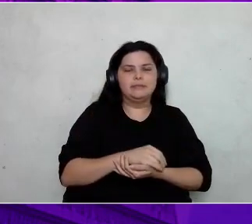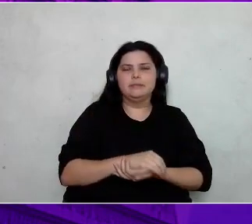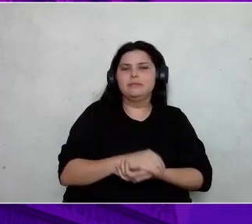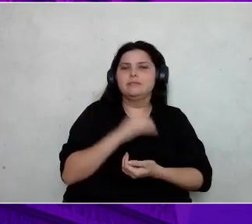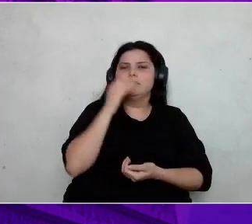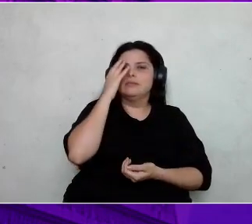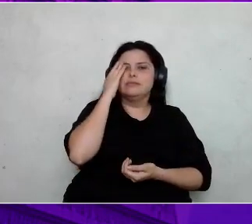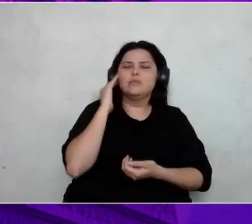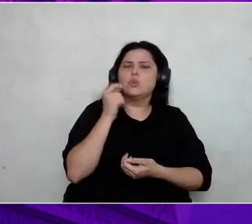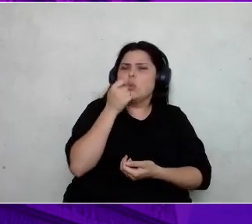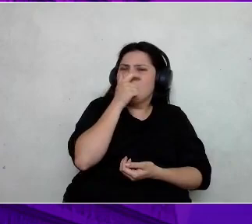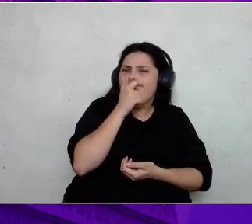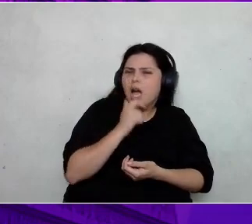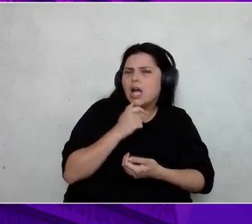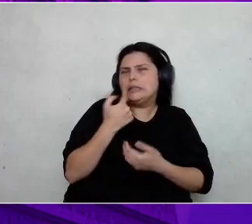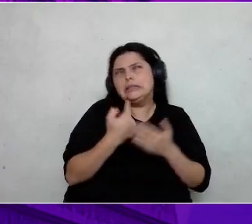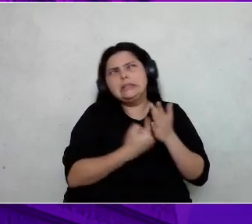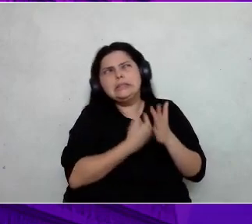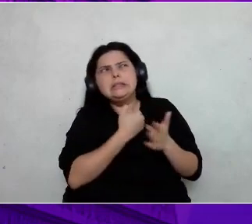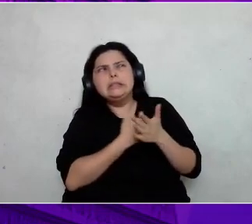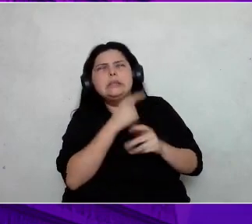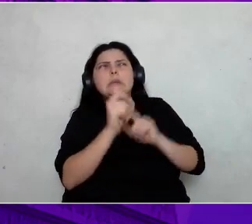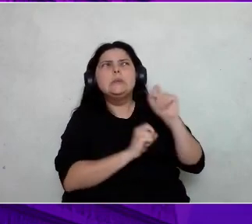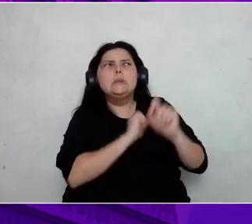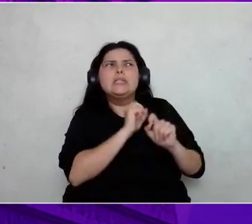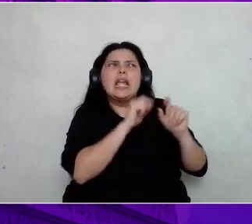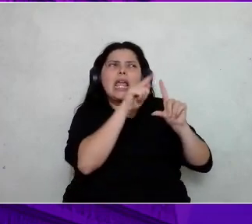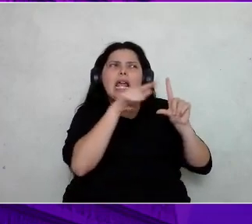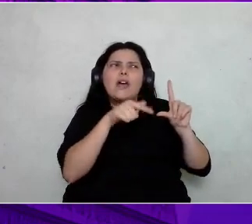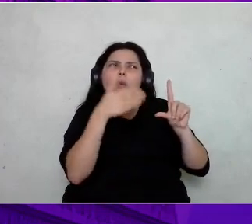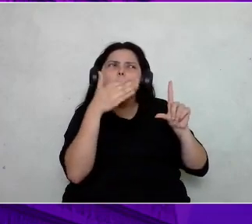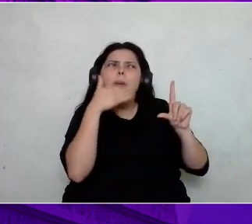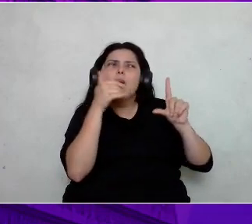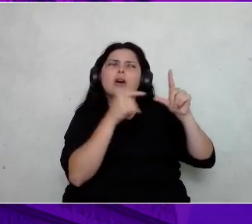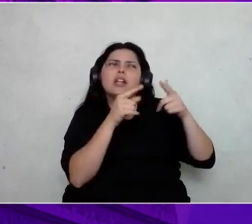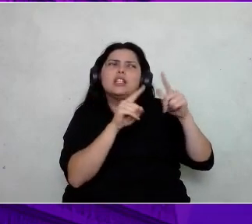Você sempre se pergunta, qual o melhor gráfico para esse tipo de dado?